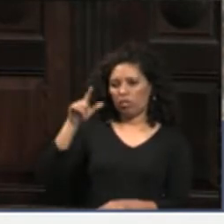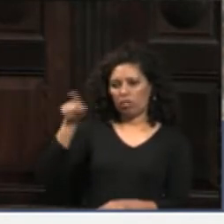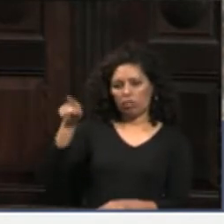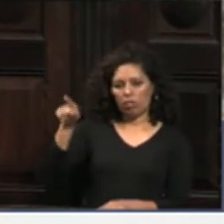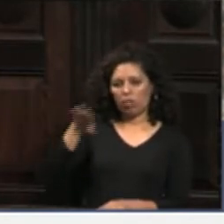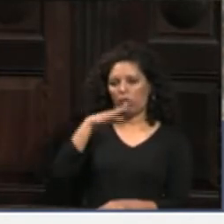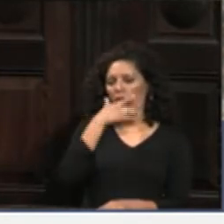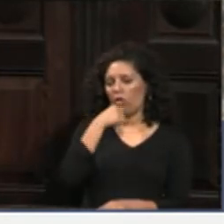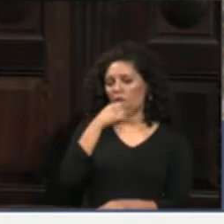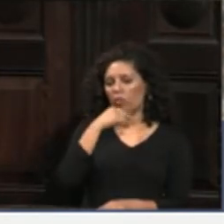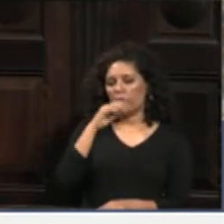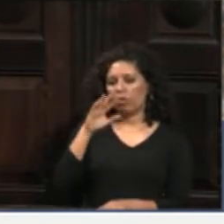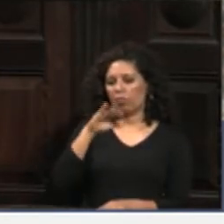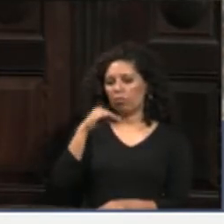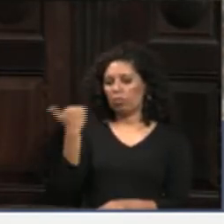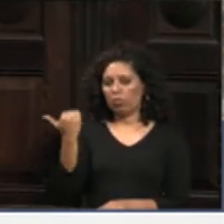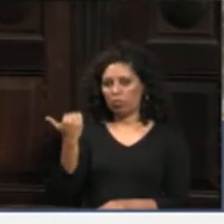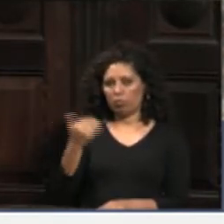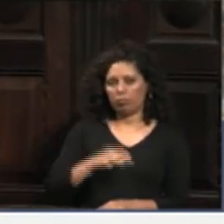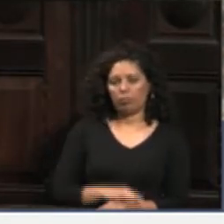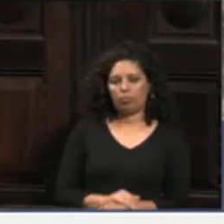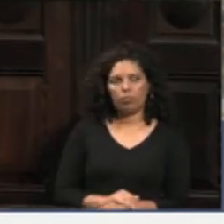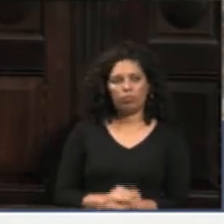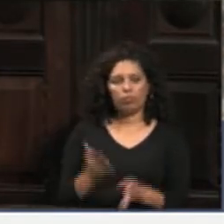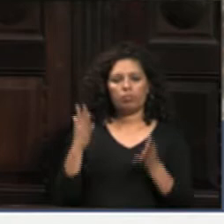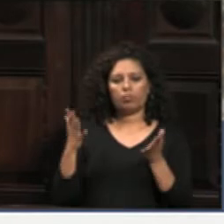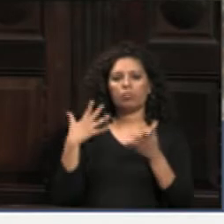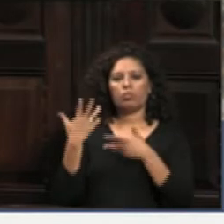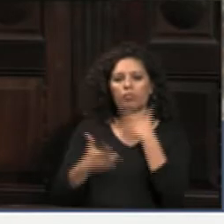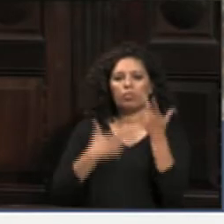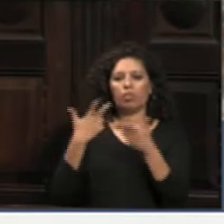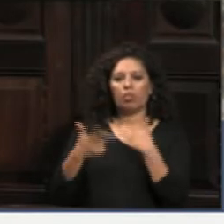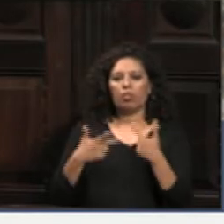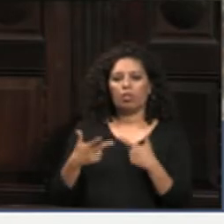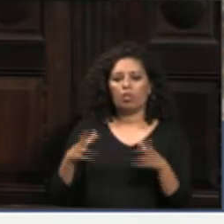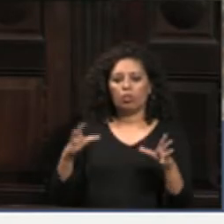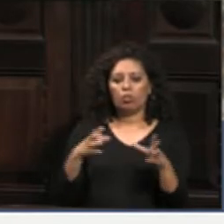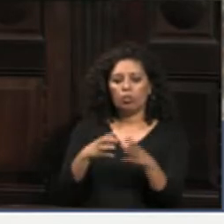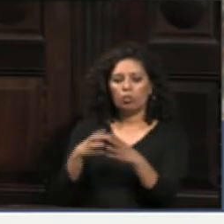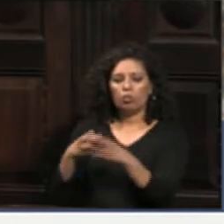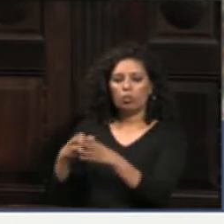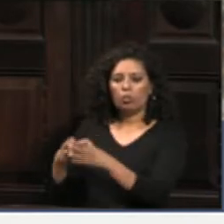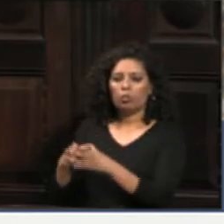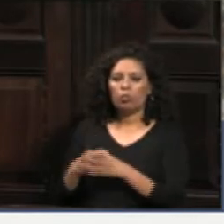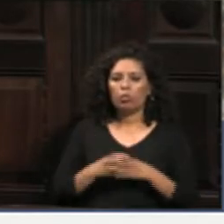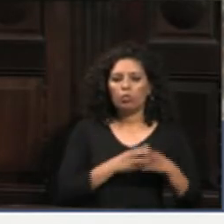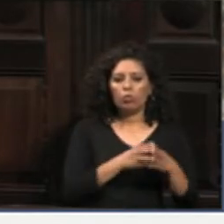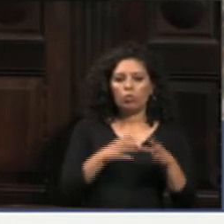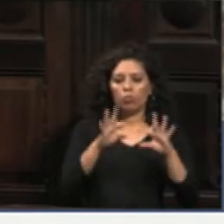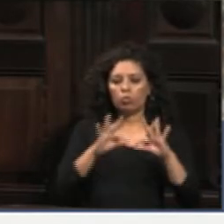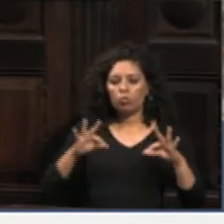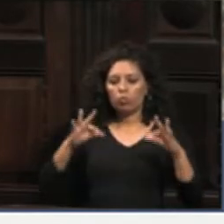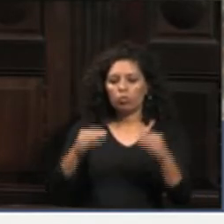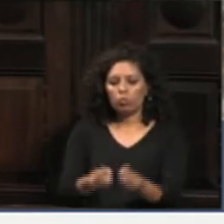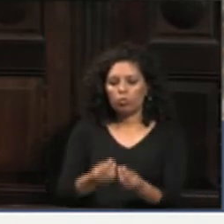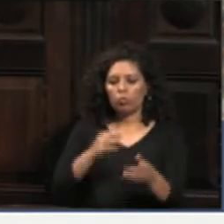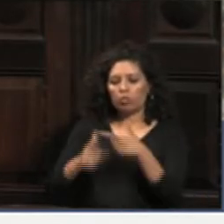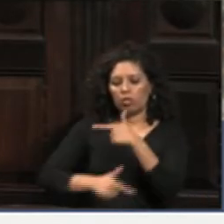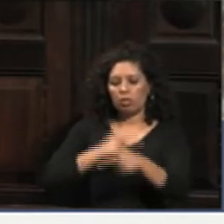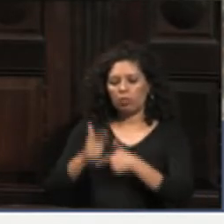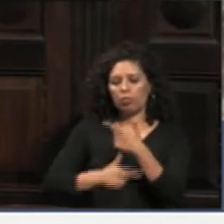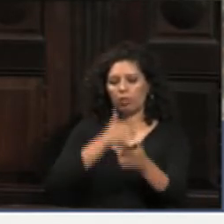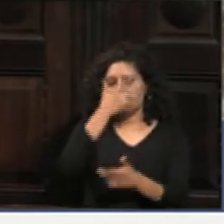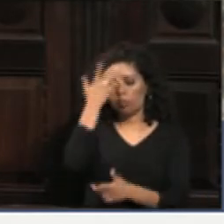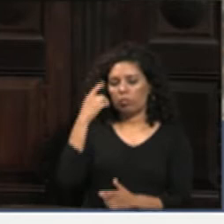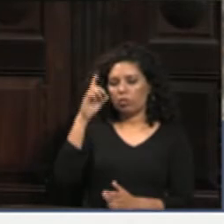senhor Hélio Torres. Dizer que toda a rede de atendimento à pessoa com deficiência